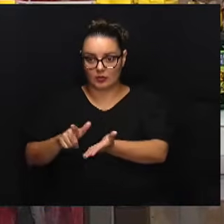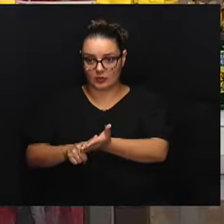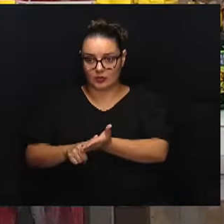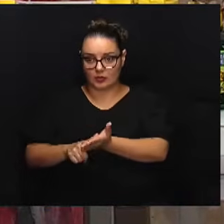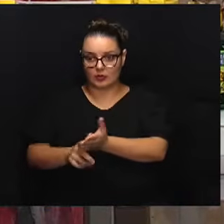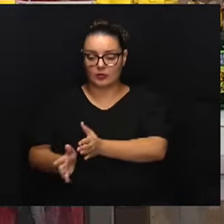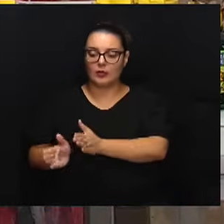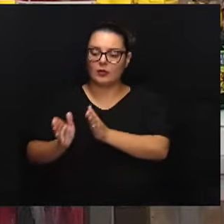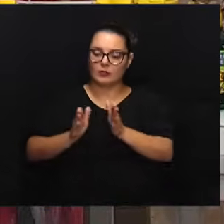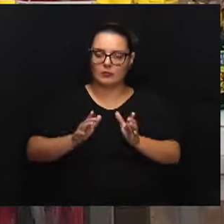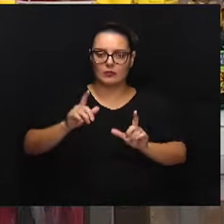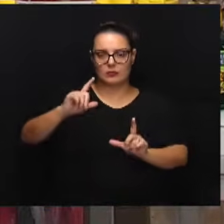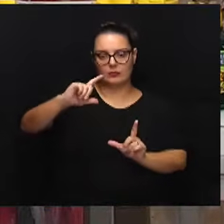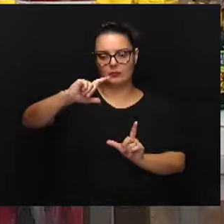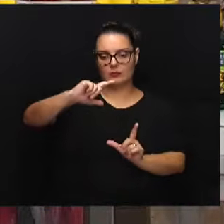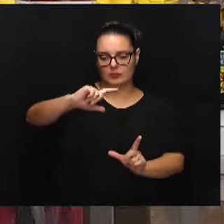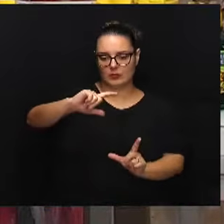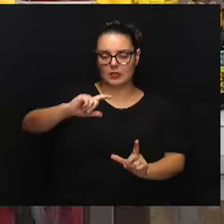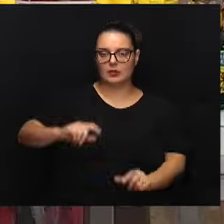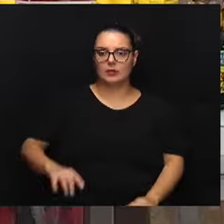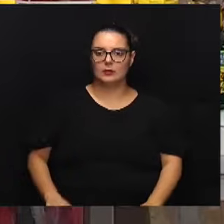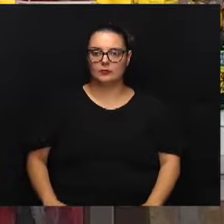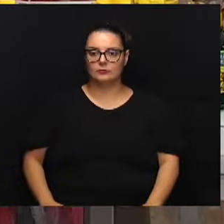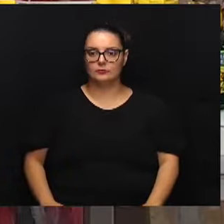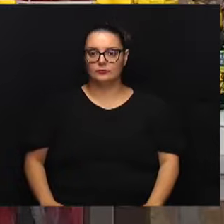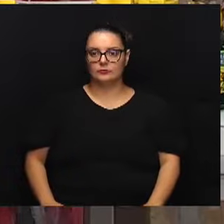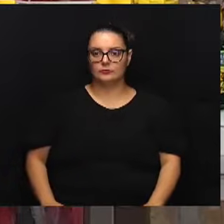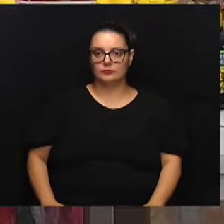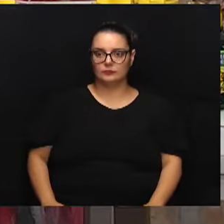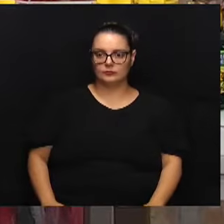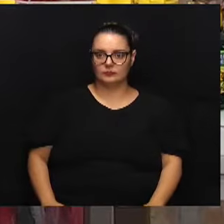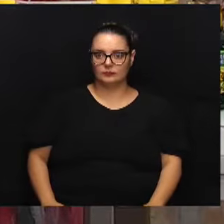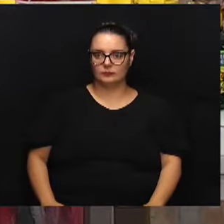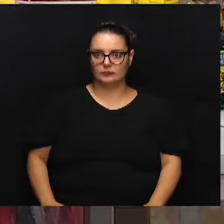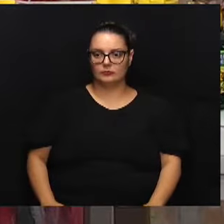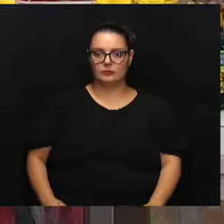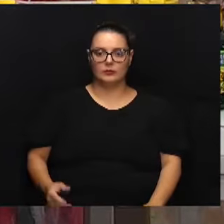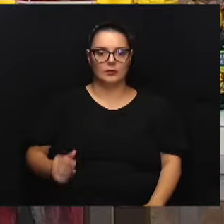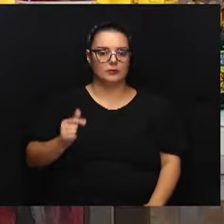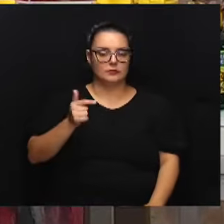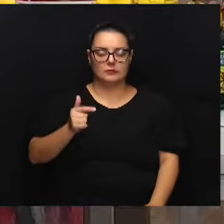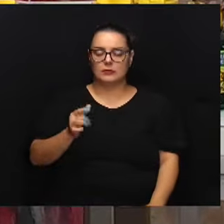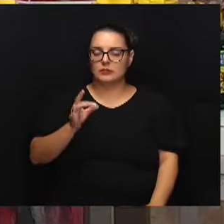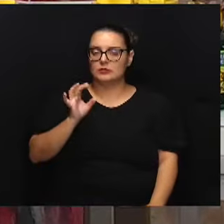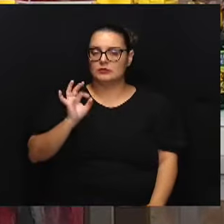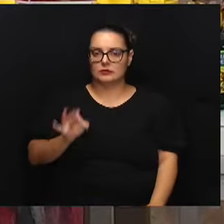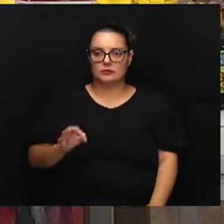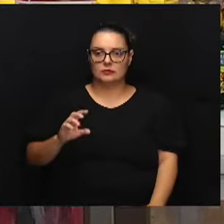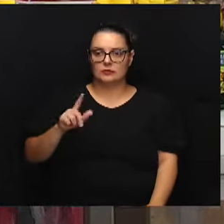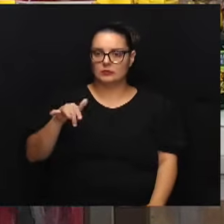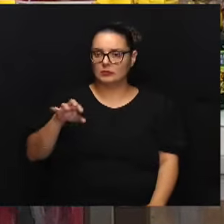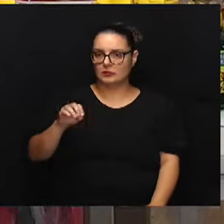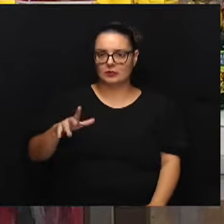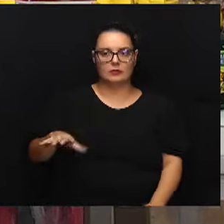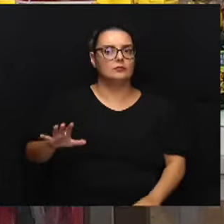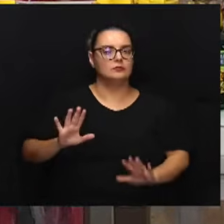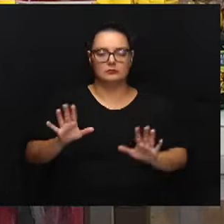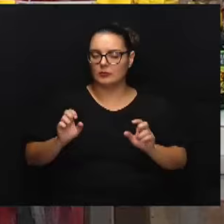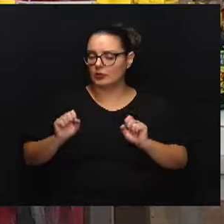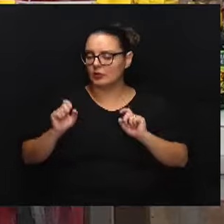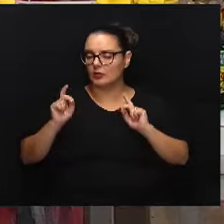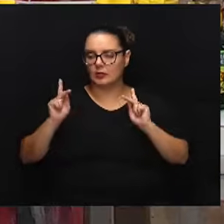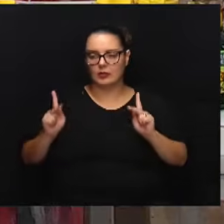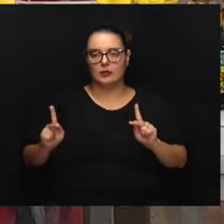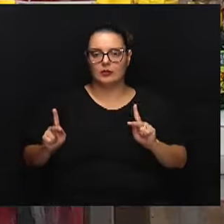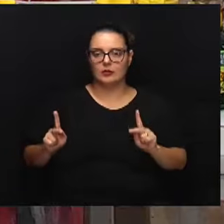vai passar para a tela. Tá. Eu ainda estou inseguro com o carvão vegetal. Tudo bem, vocês podem ir com